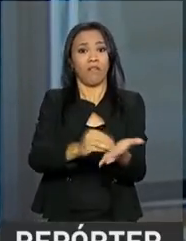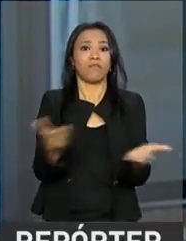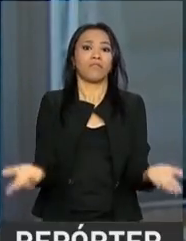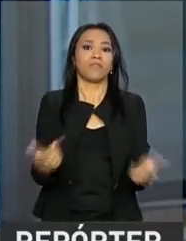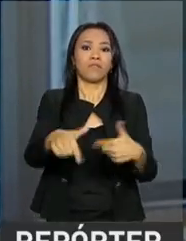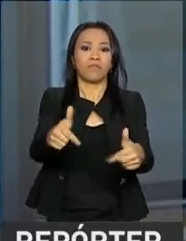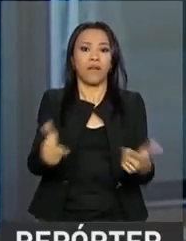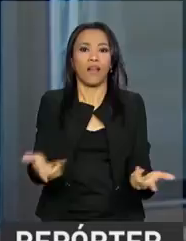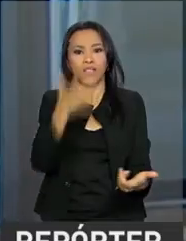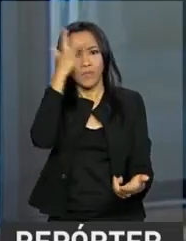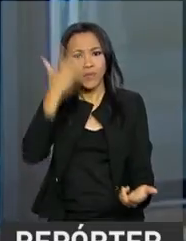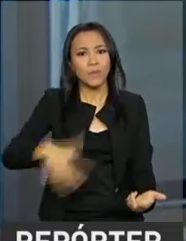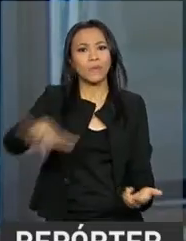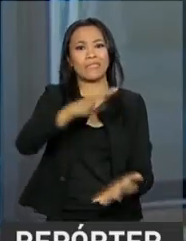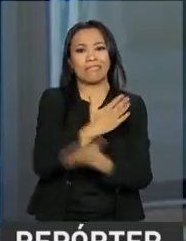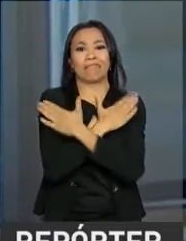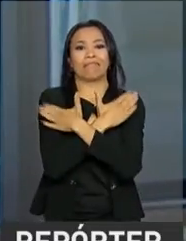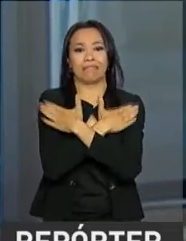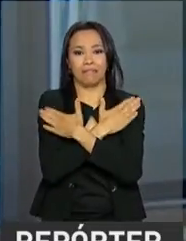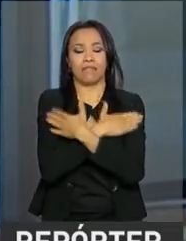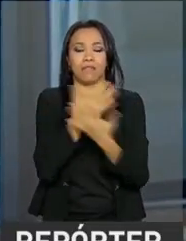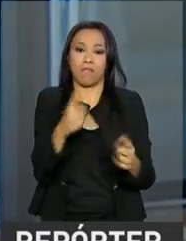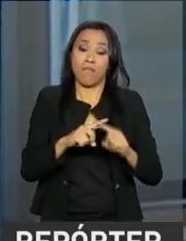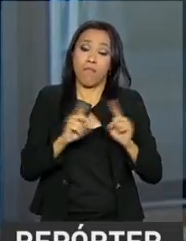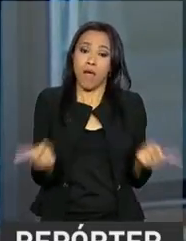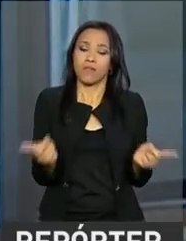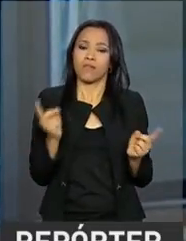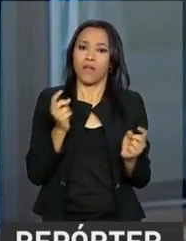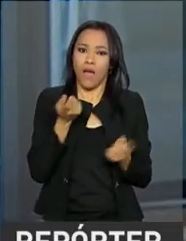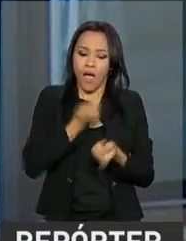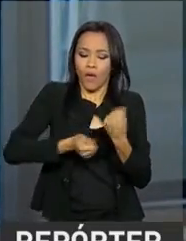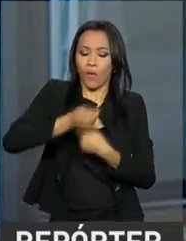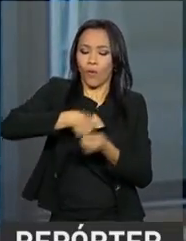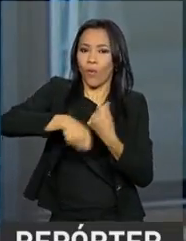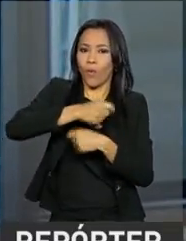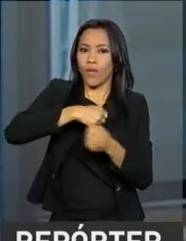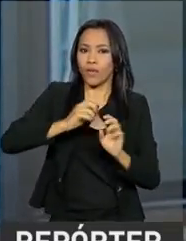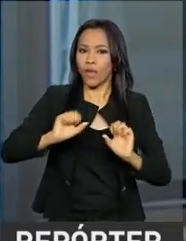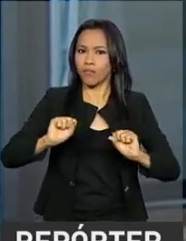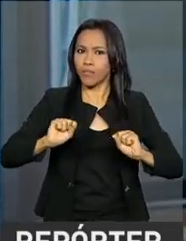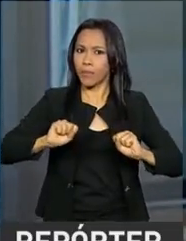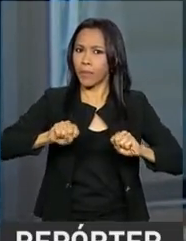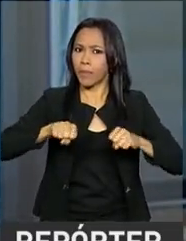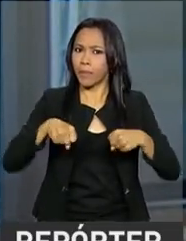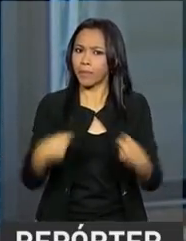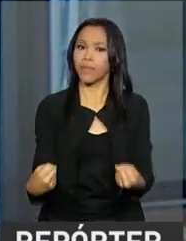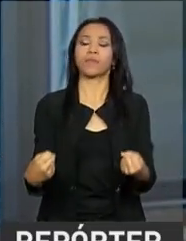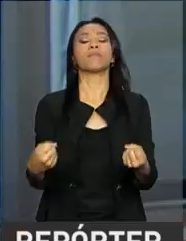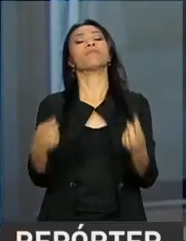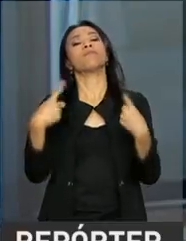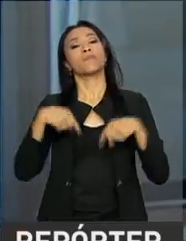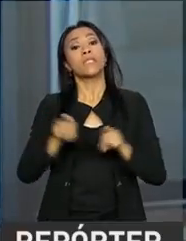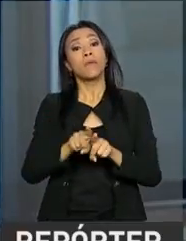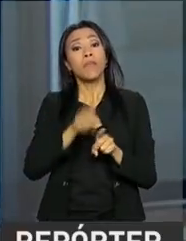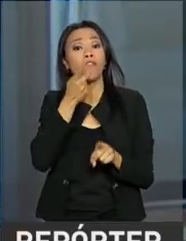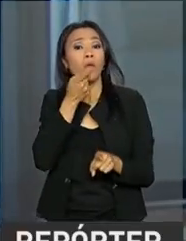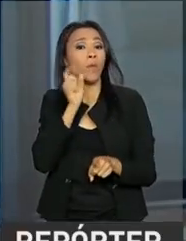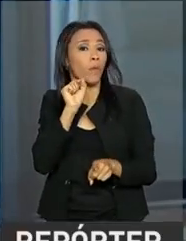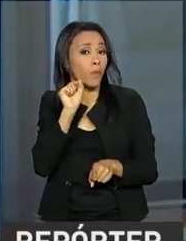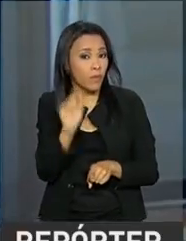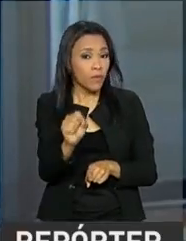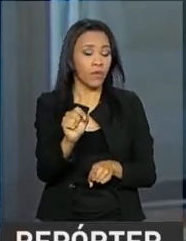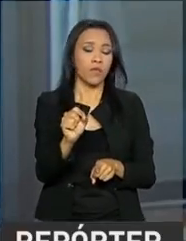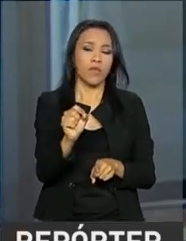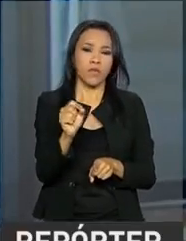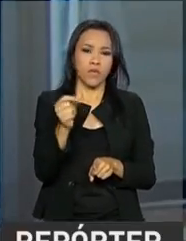reforçou aí mas reforçou ainda que a economia Começa a dar sinais de recuperação ele disse também que os recursos